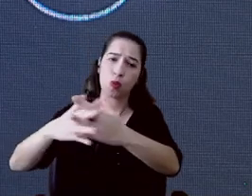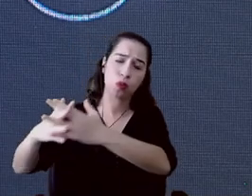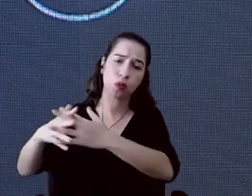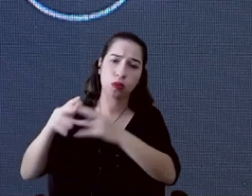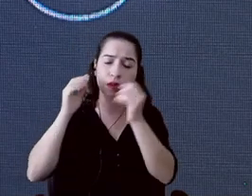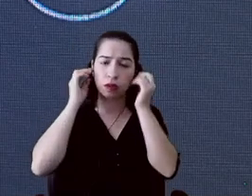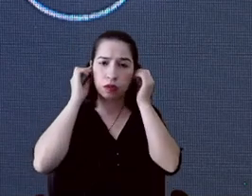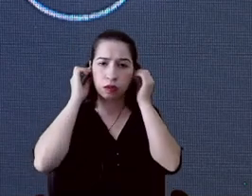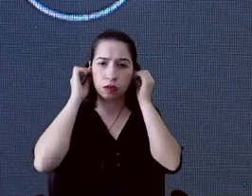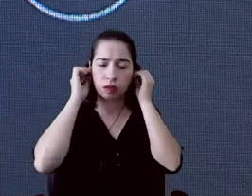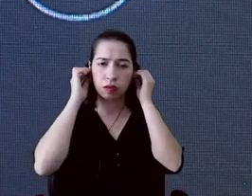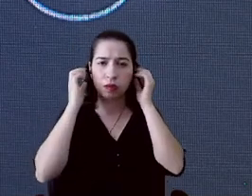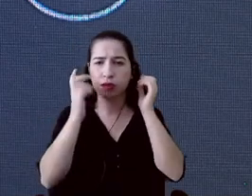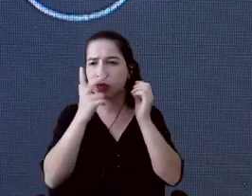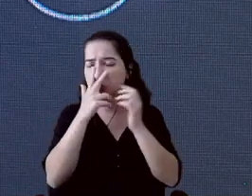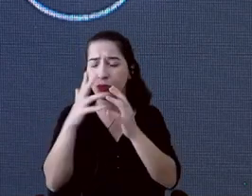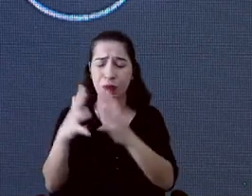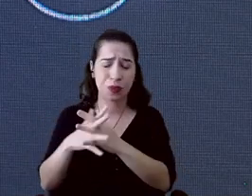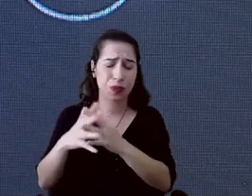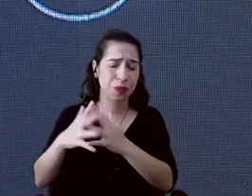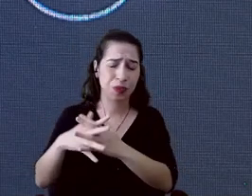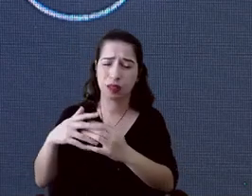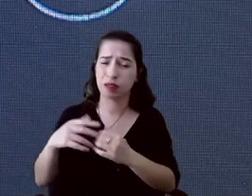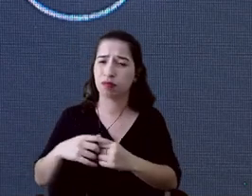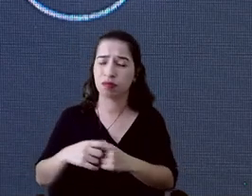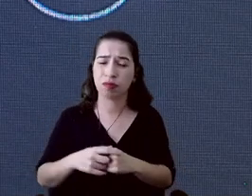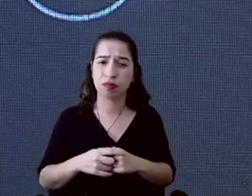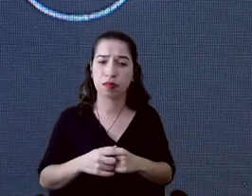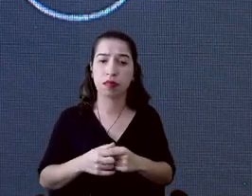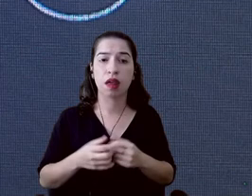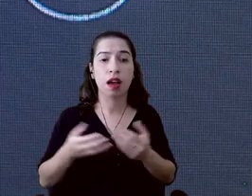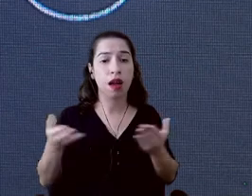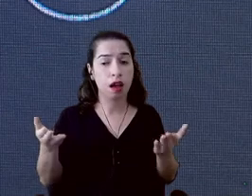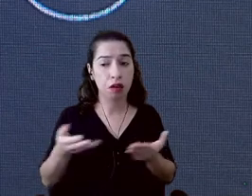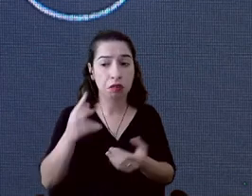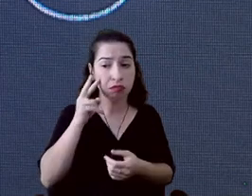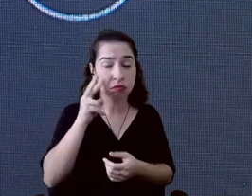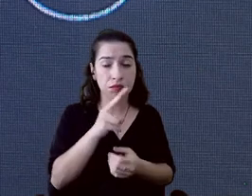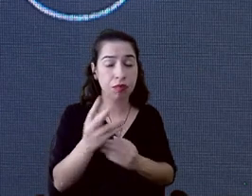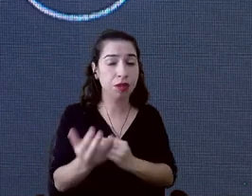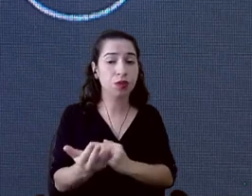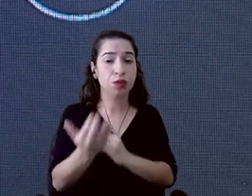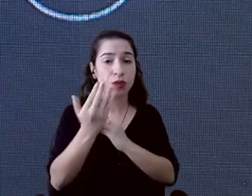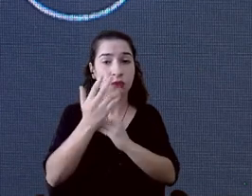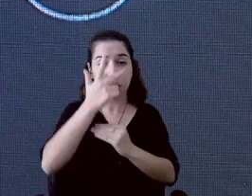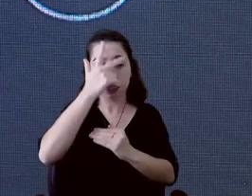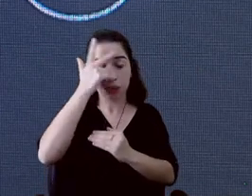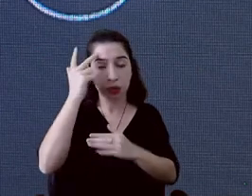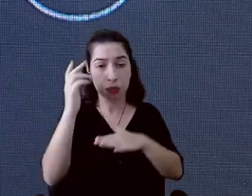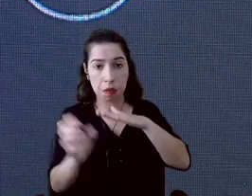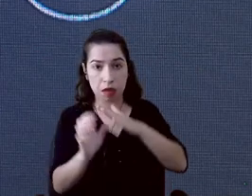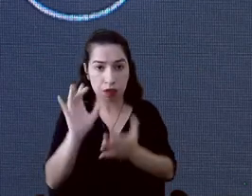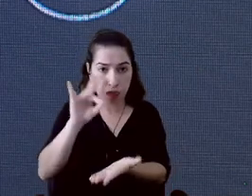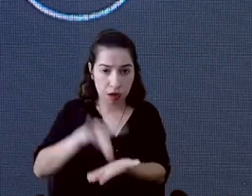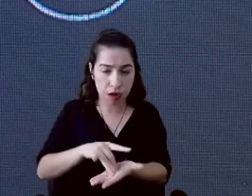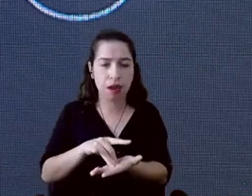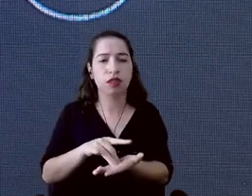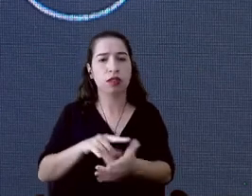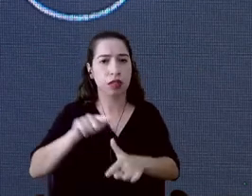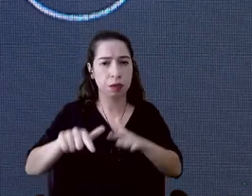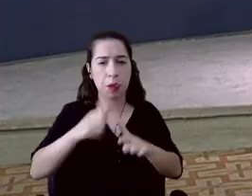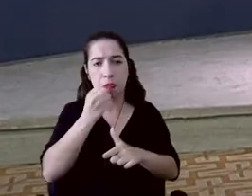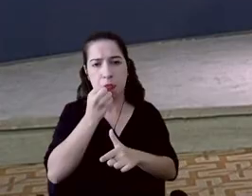alhos como Galhos aí e agora eu acho que isso favorece quem é quem é Genuíno e tá aqui para entregar um bom